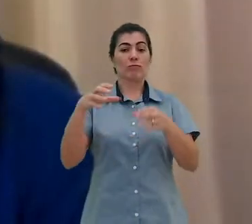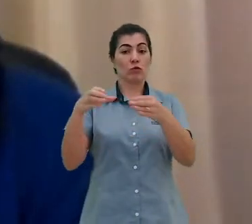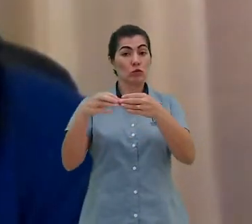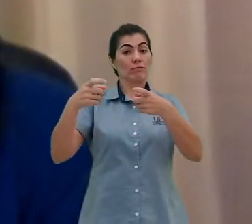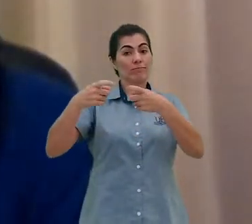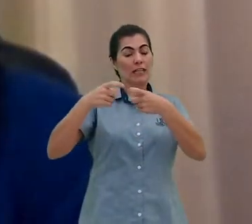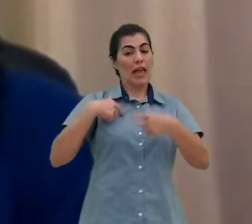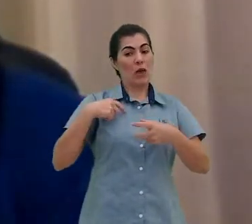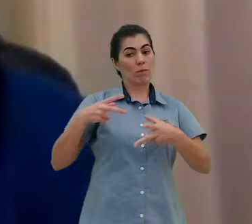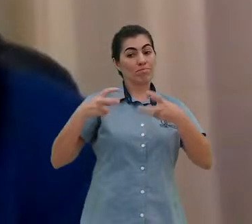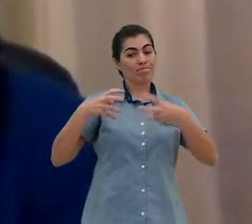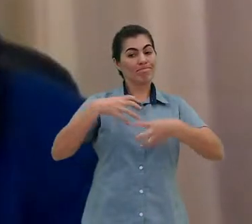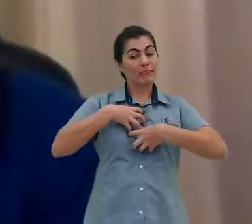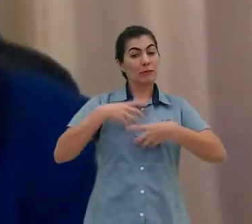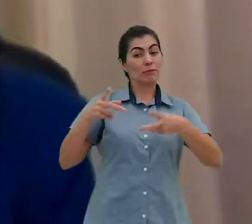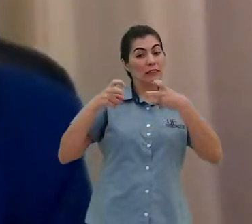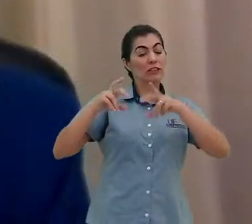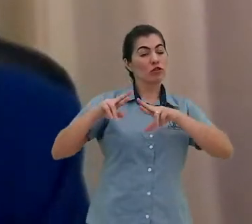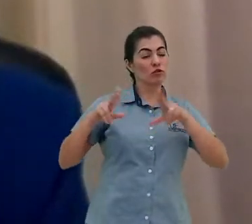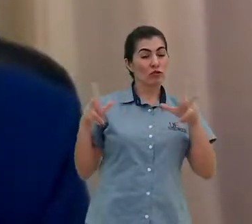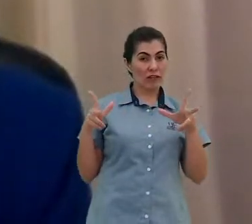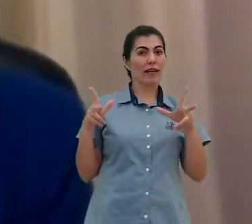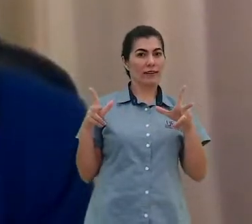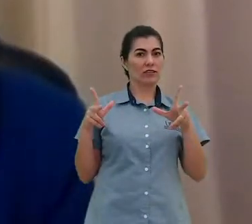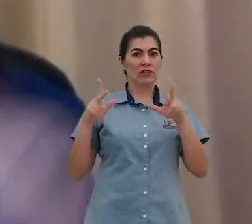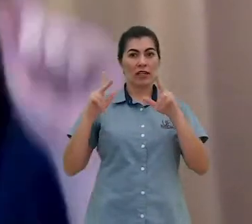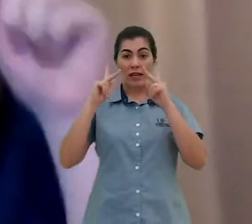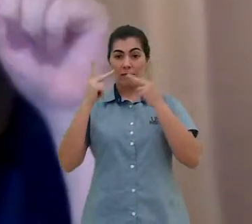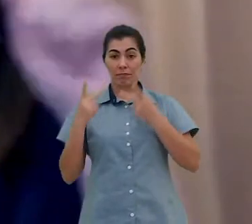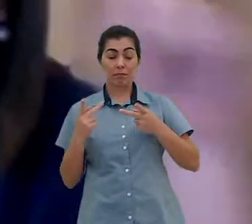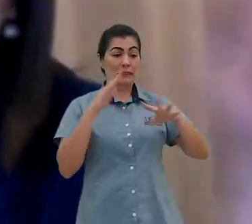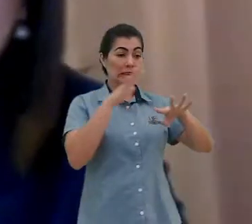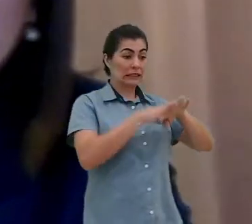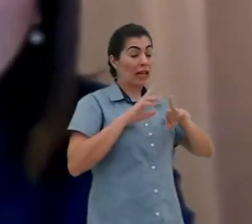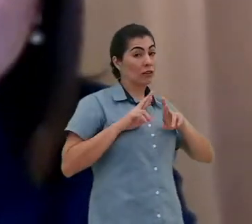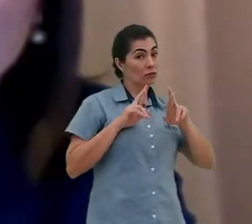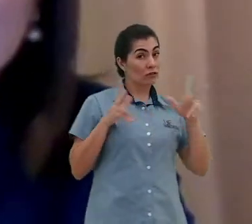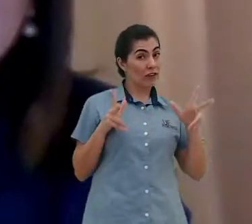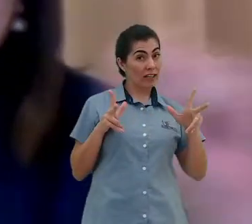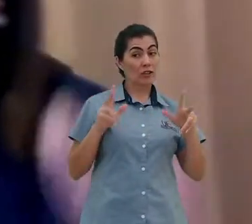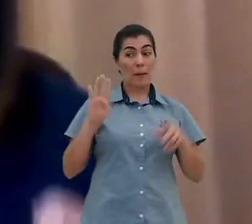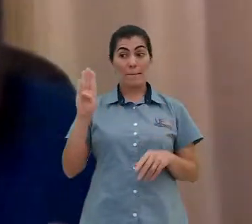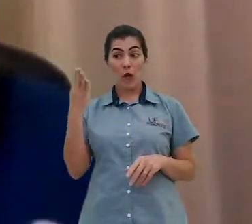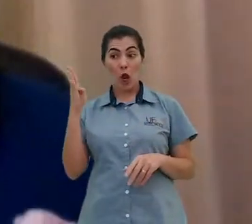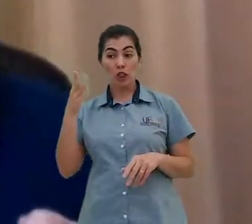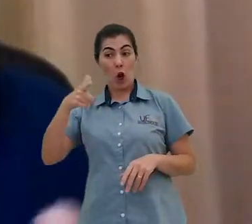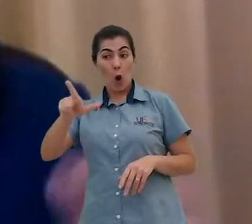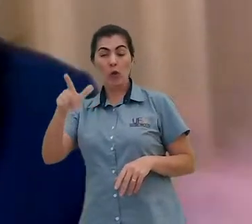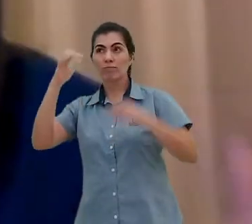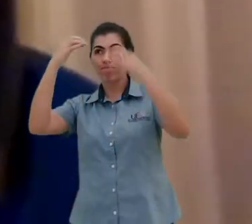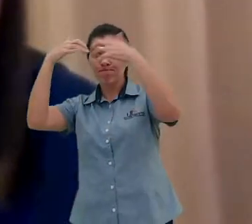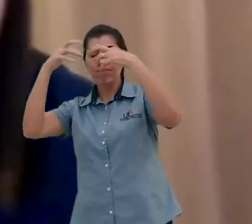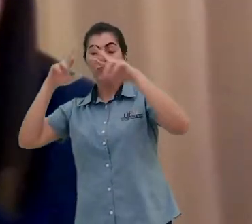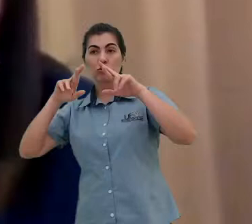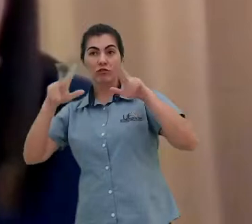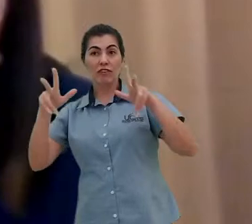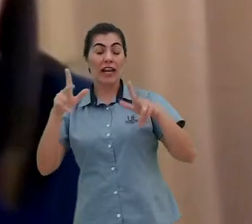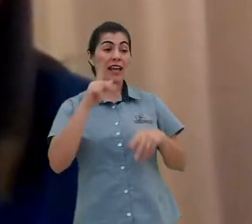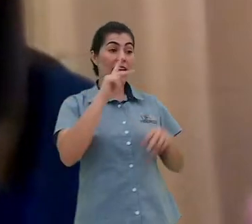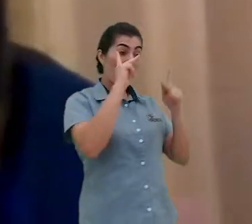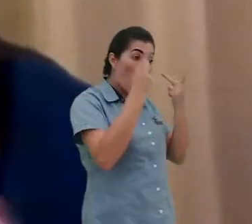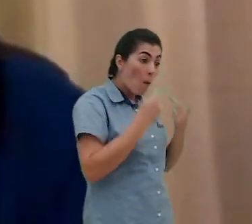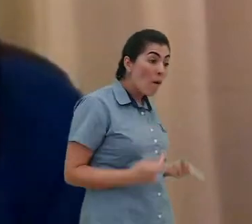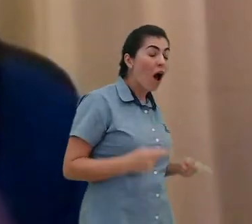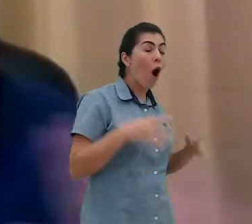a diferença. Quem é da área de exatas tem uma forma de raciocínio. Quem é de biológicas, outra forma de raciocínio. Quem é de humanas,